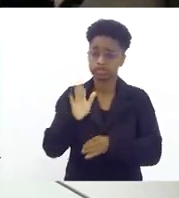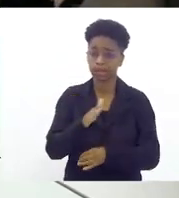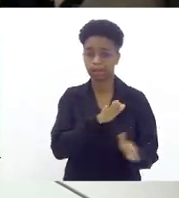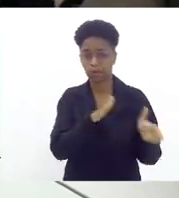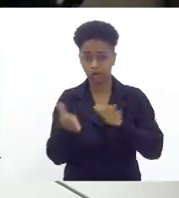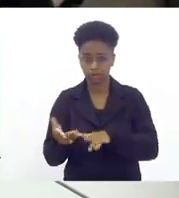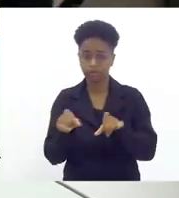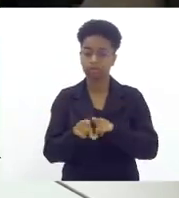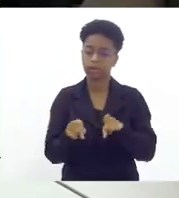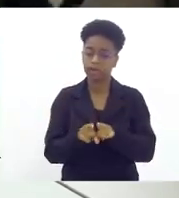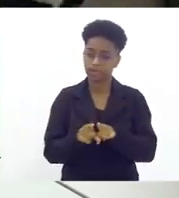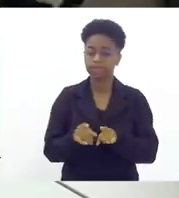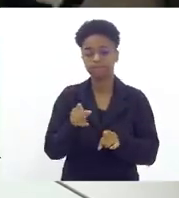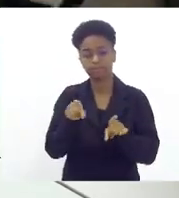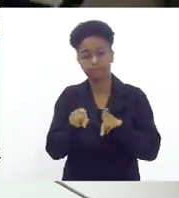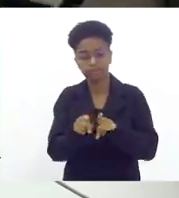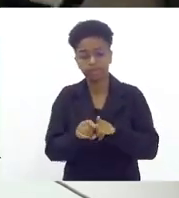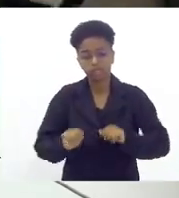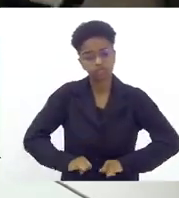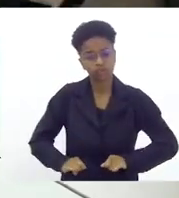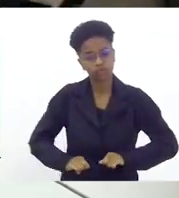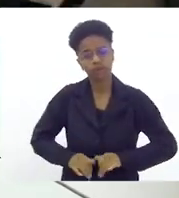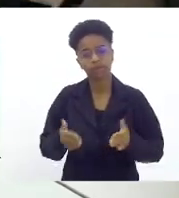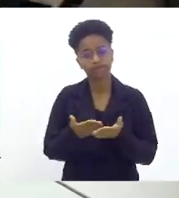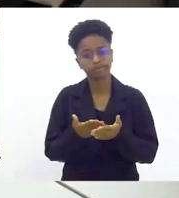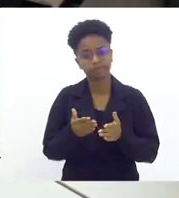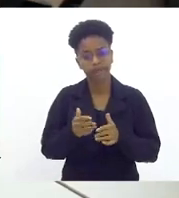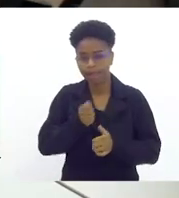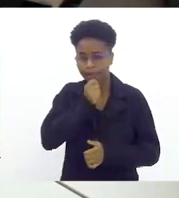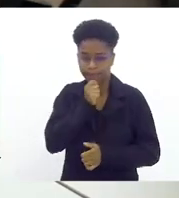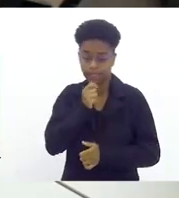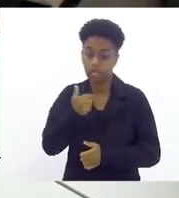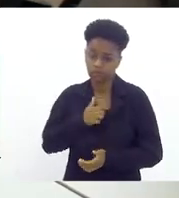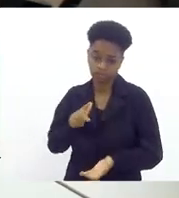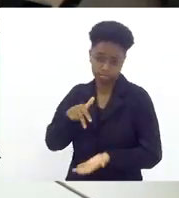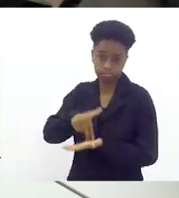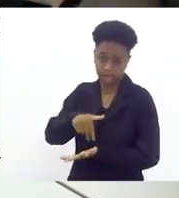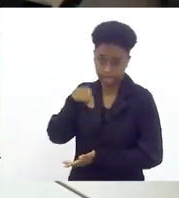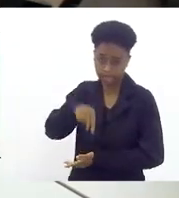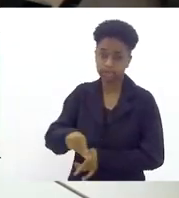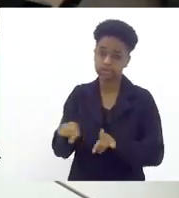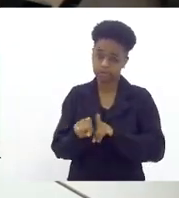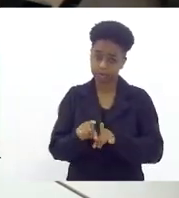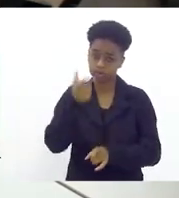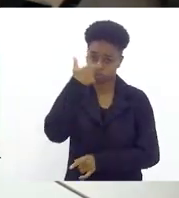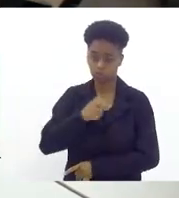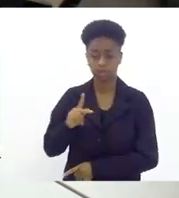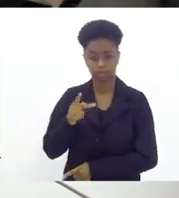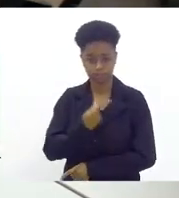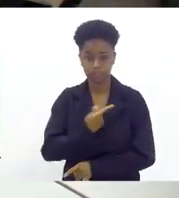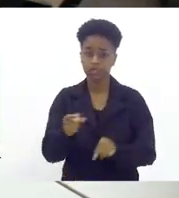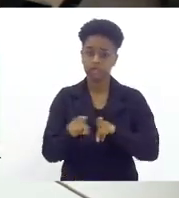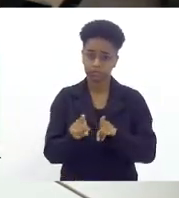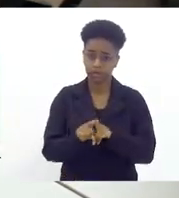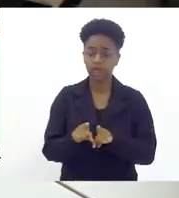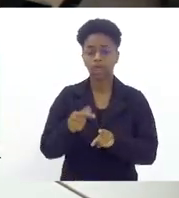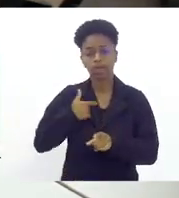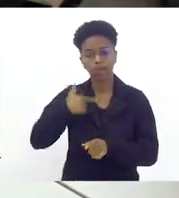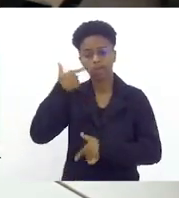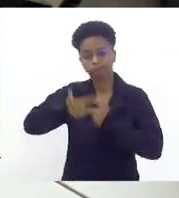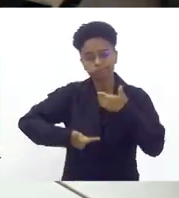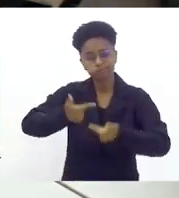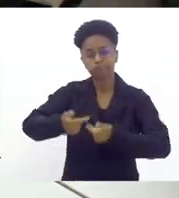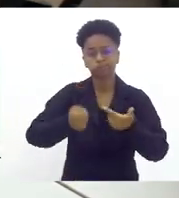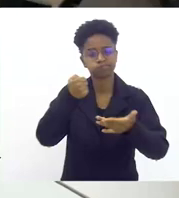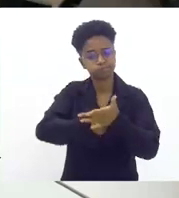também e que estão sofrendo por aí também. Ponho o meu corpo aqui também, enquanto uma travesti também, que construo muito para a minha